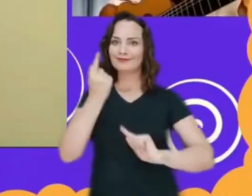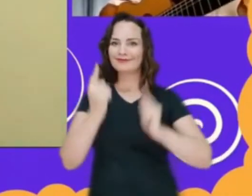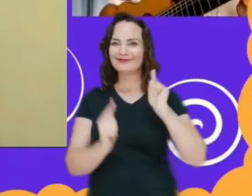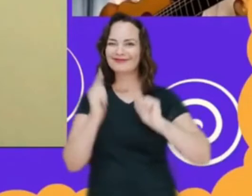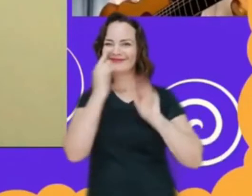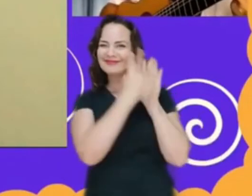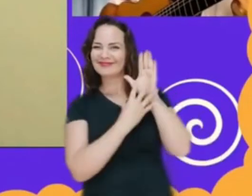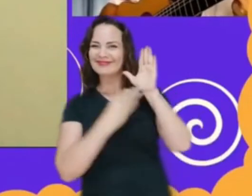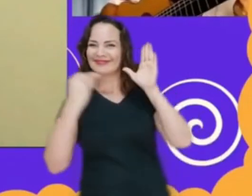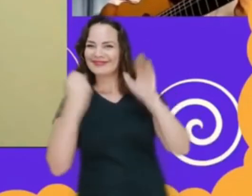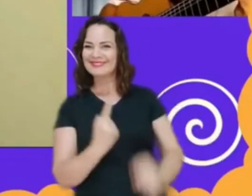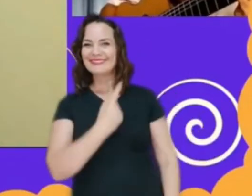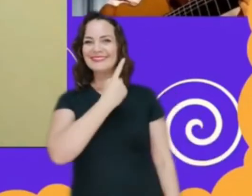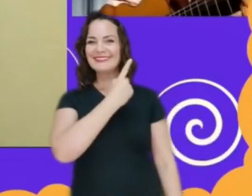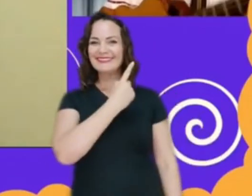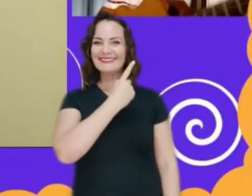vamos